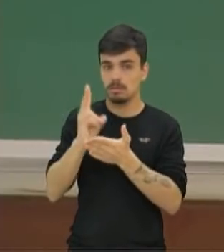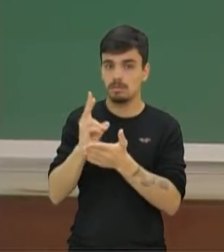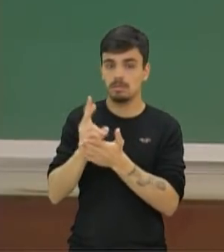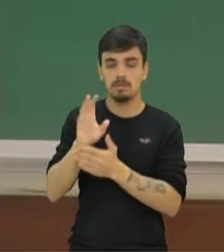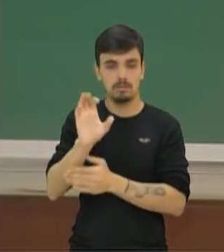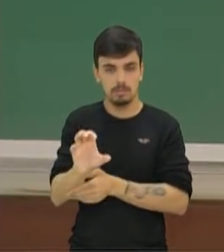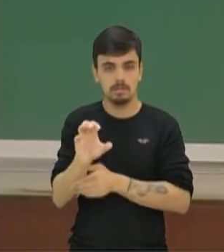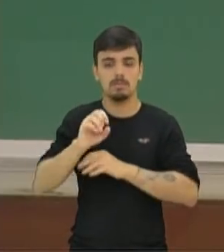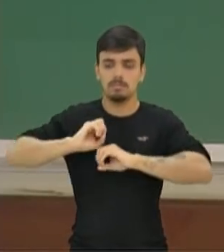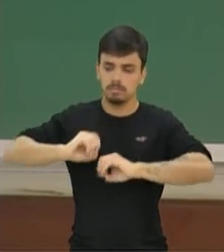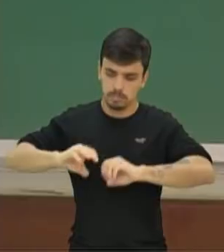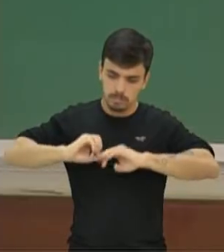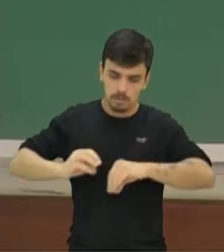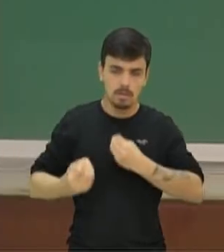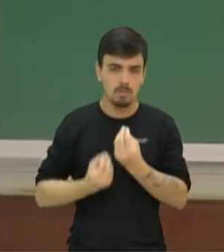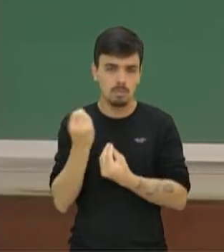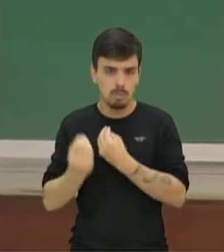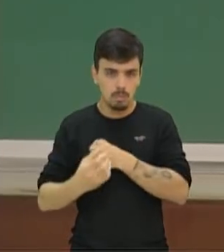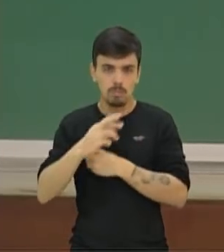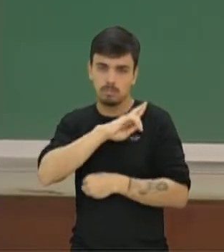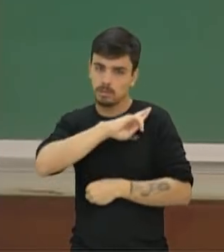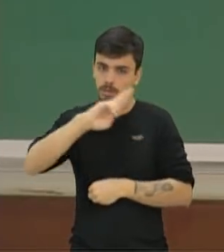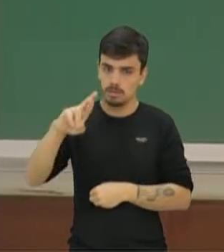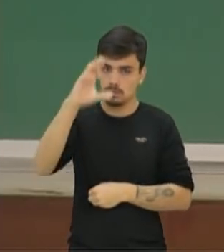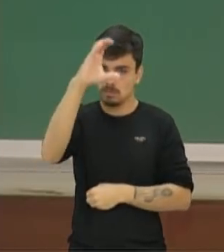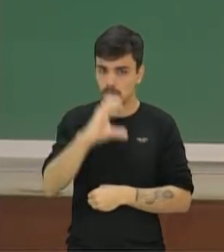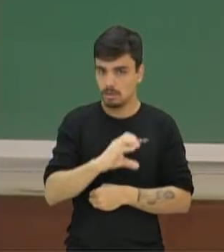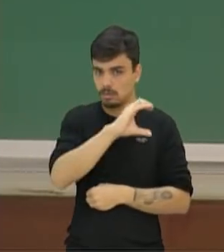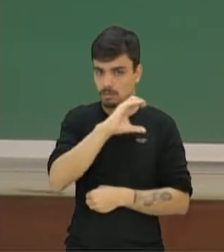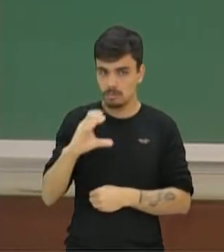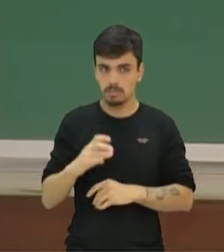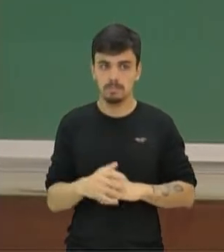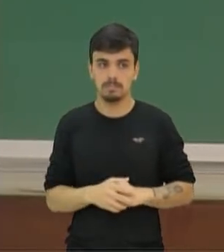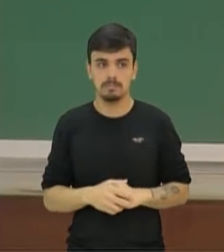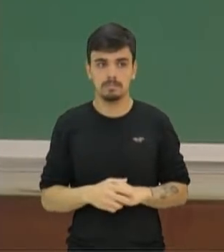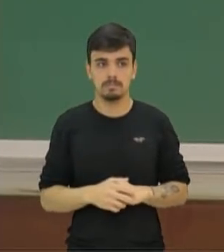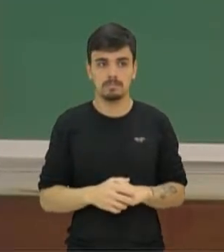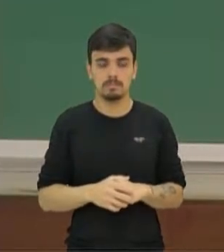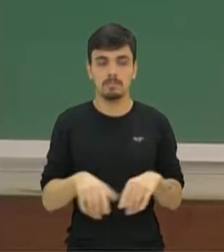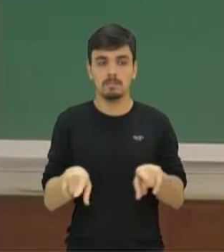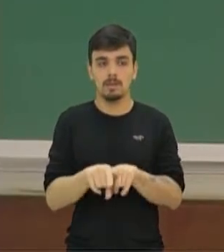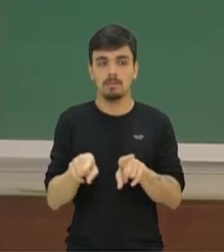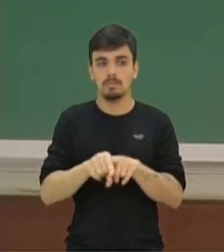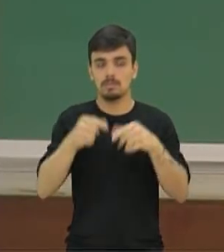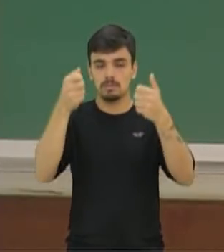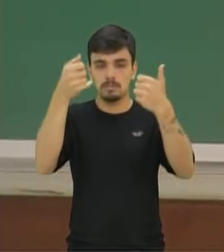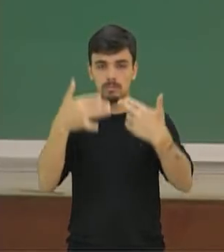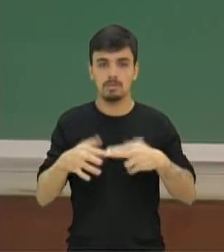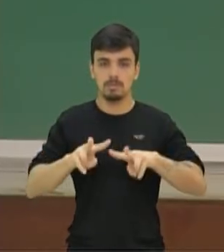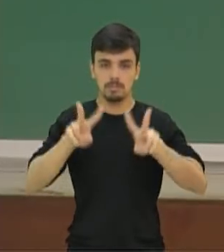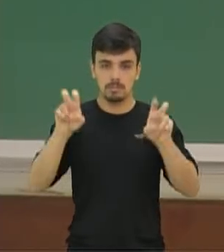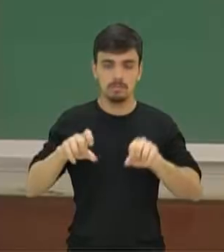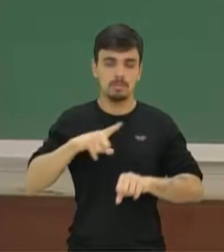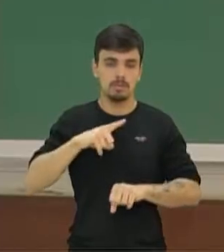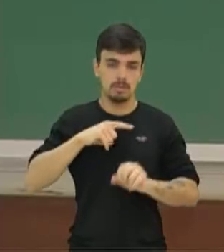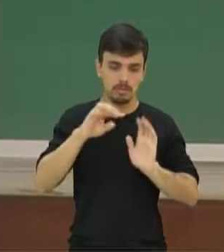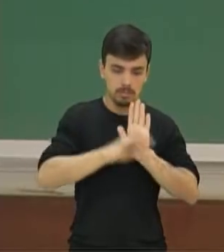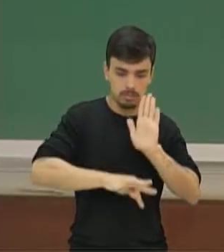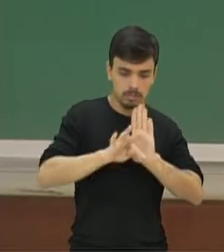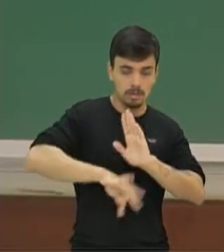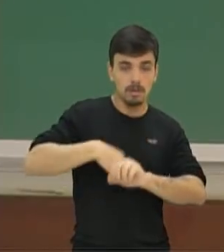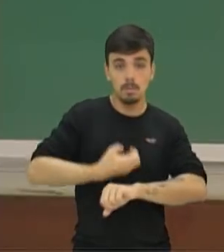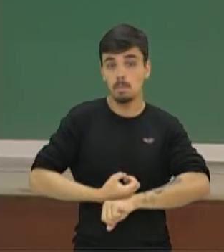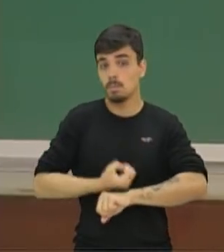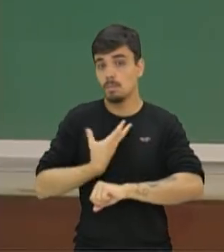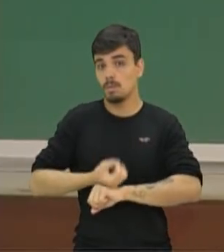assim ensinar, né, a religião católica. E também falamos, né, que também tinha textos,